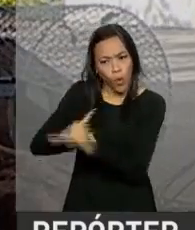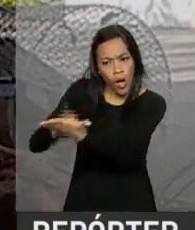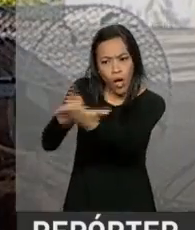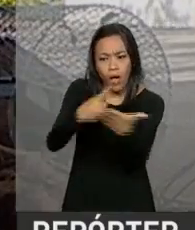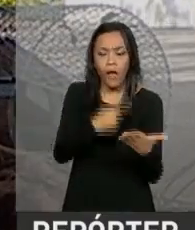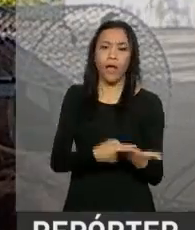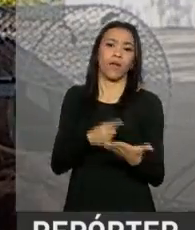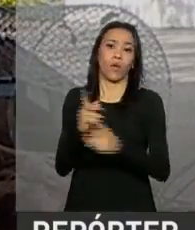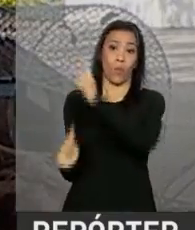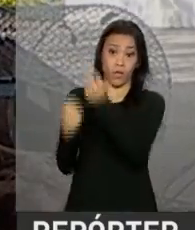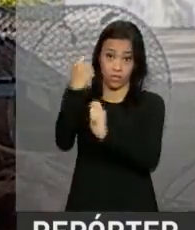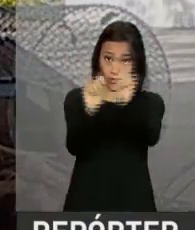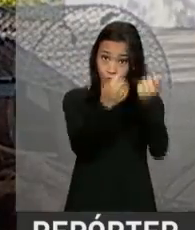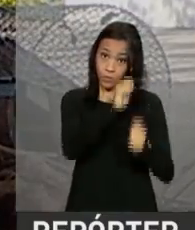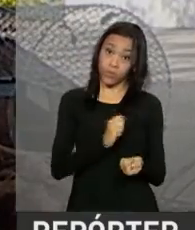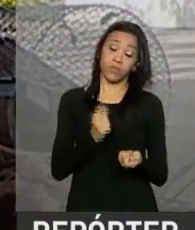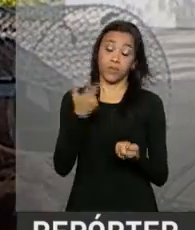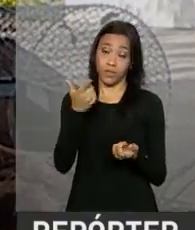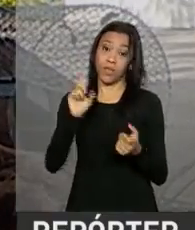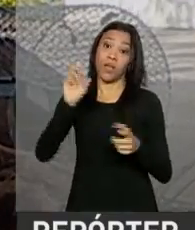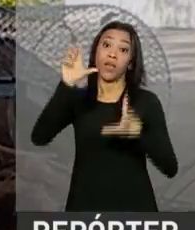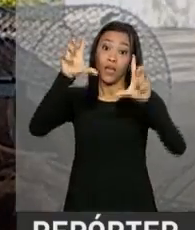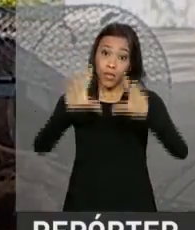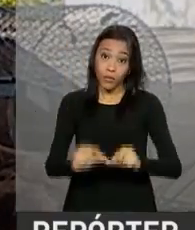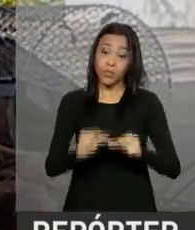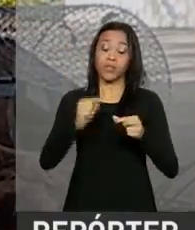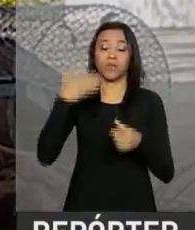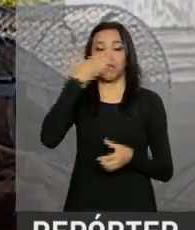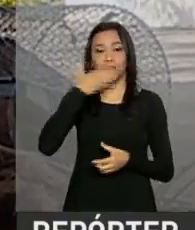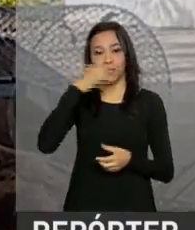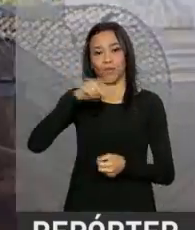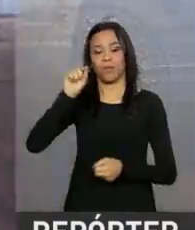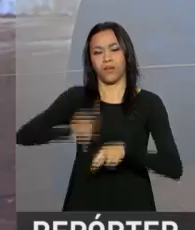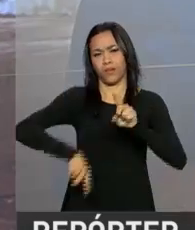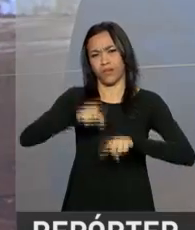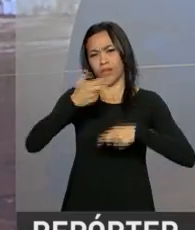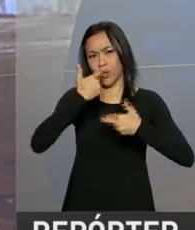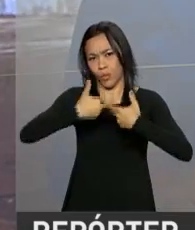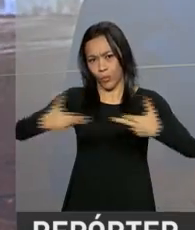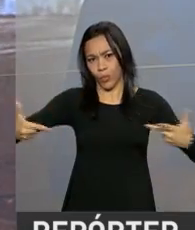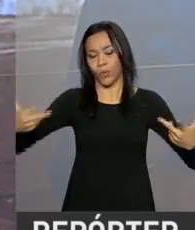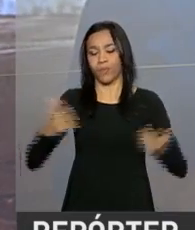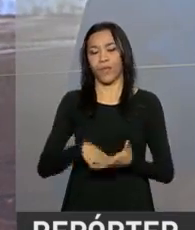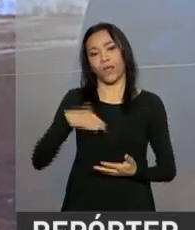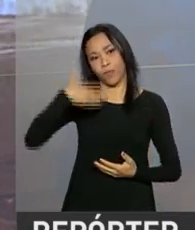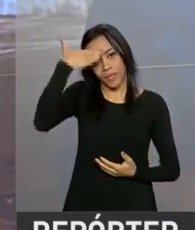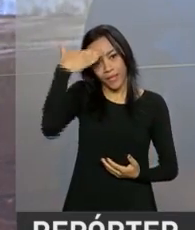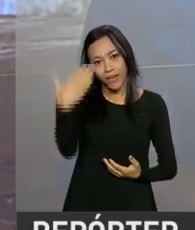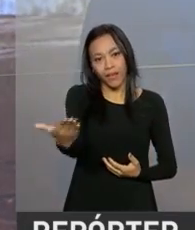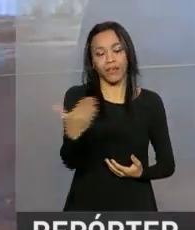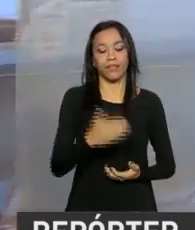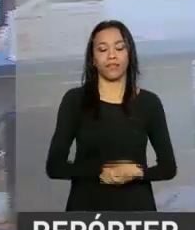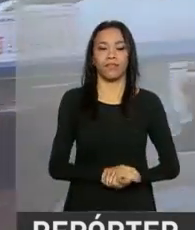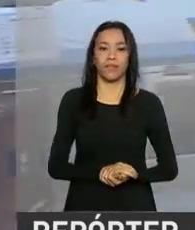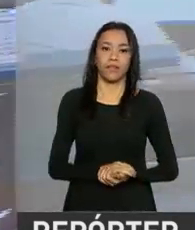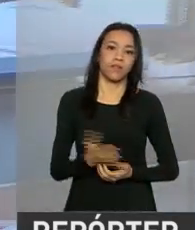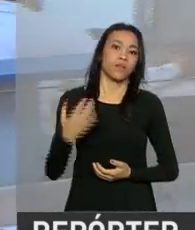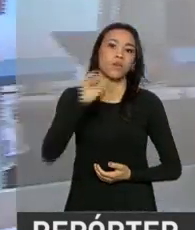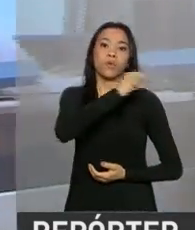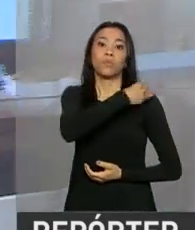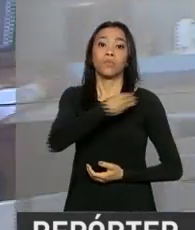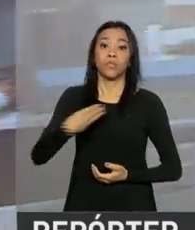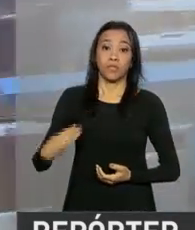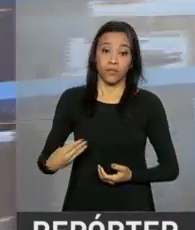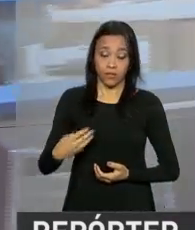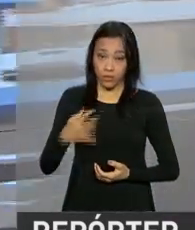redução do açúcar em produtos industrializados. Daniele. Obrigada, Gabriela, pelas suas informações ao vivo. O presidente em